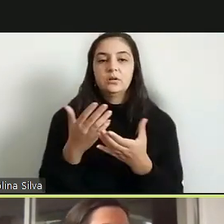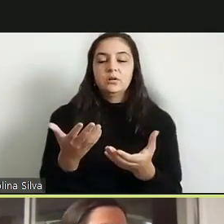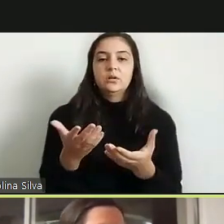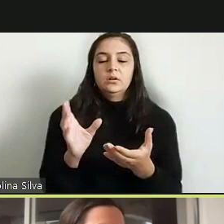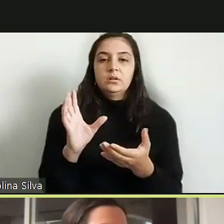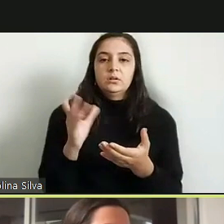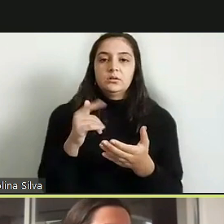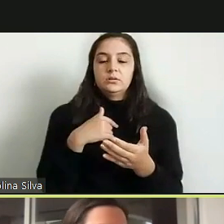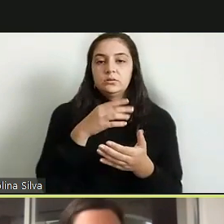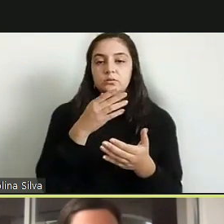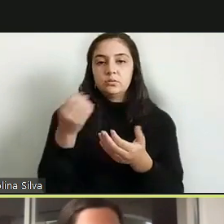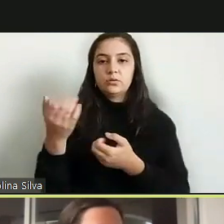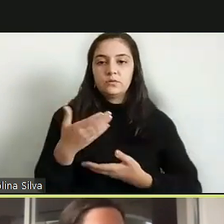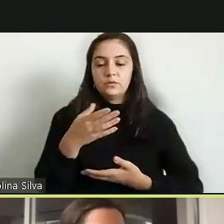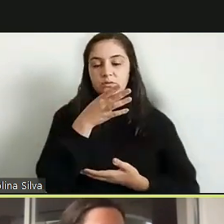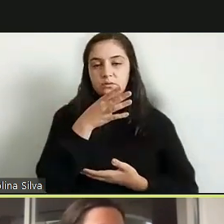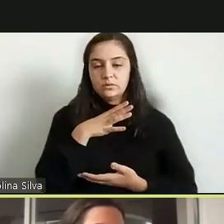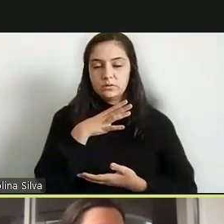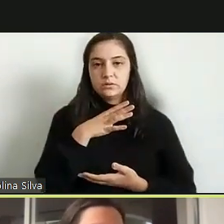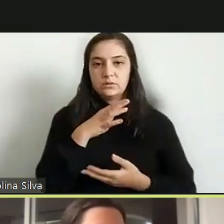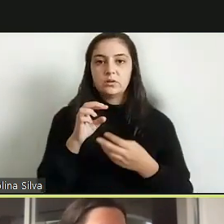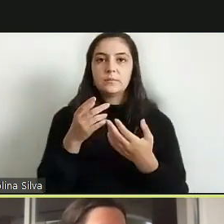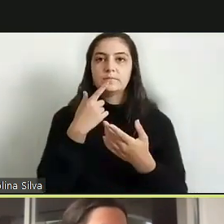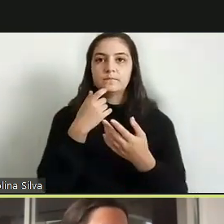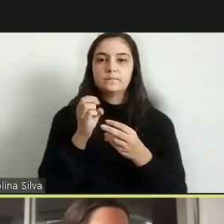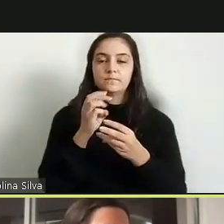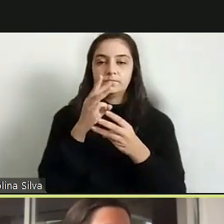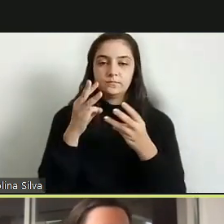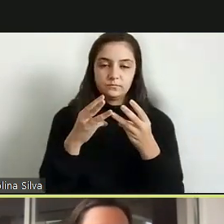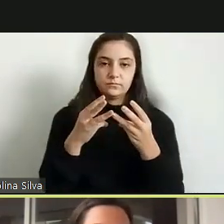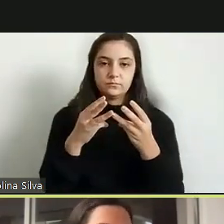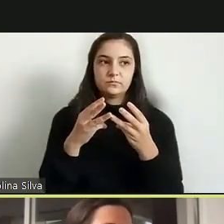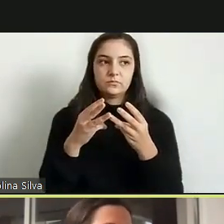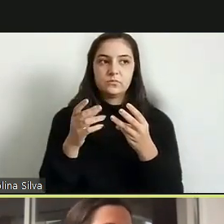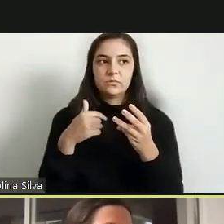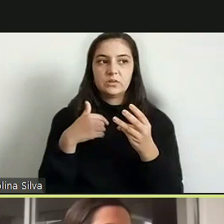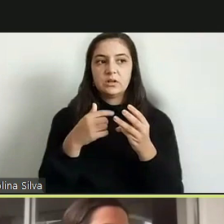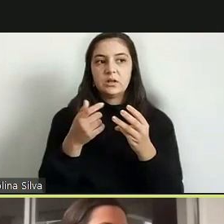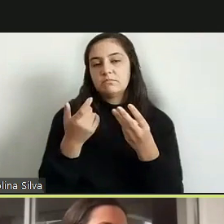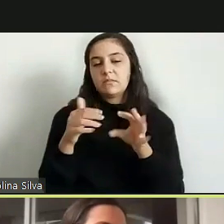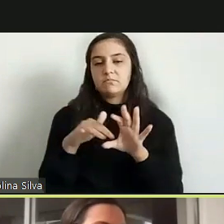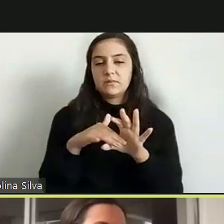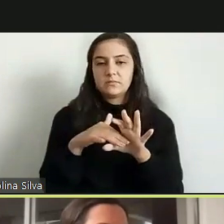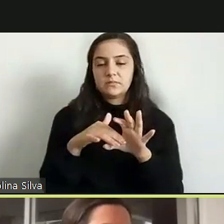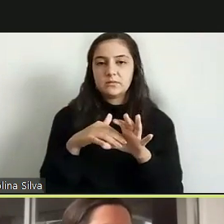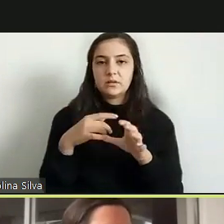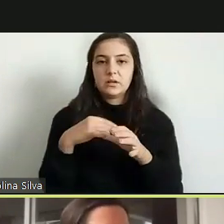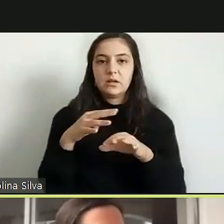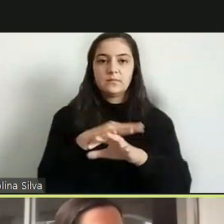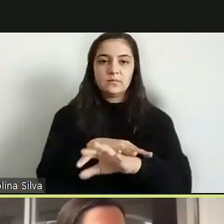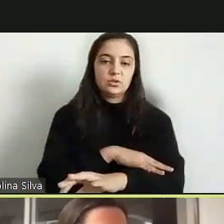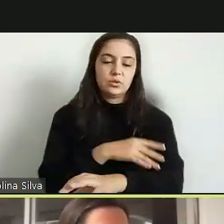foi dirigido este convite, soaram 3 grandes palavras que fazem todas praticamente parte do título. A única coisa é a administração